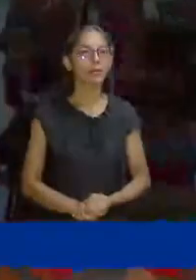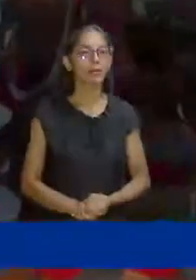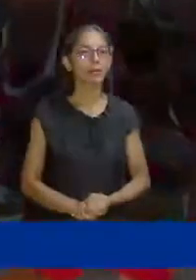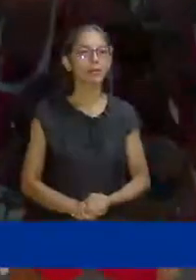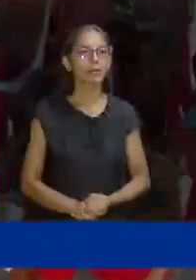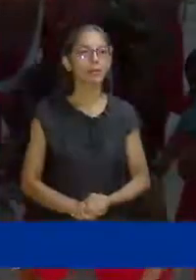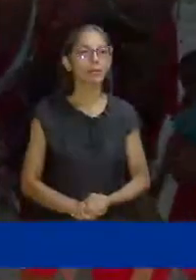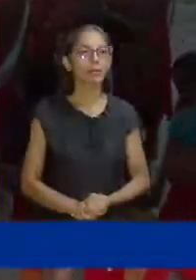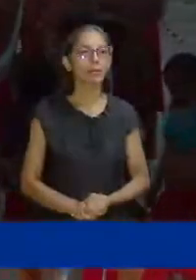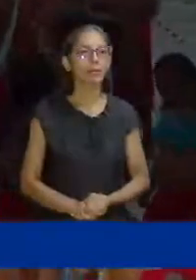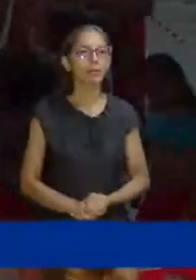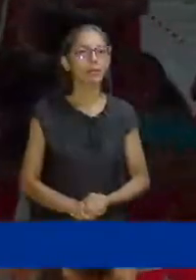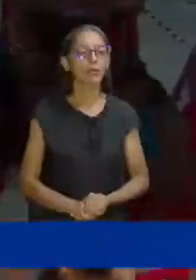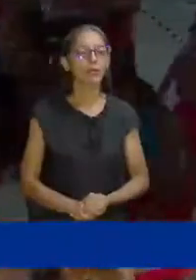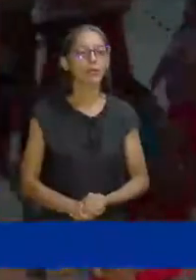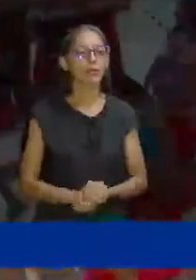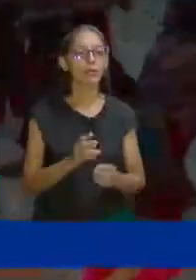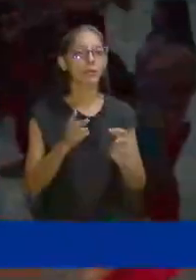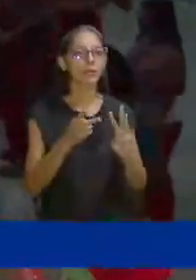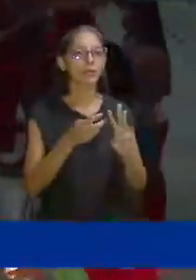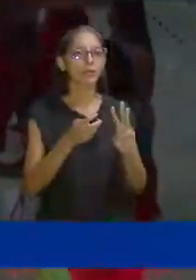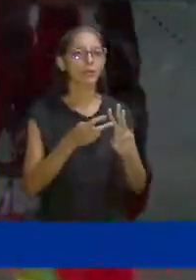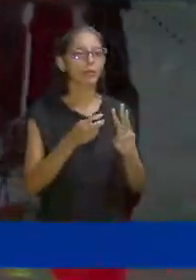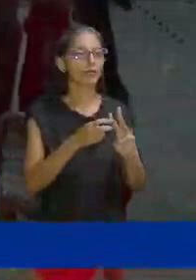Foco no auditório.